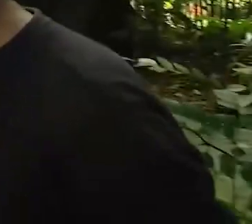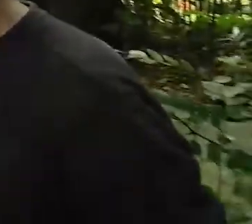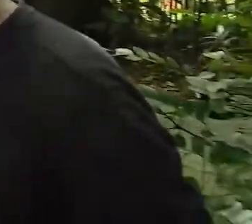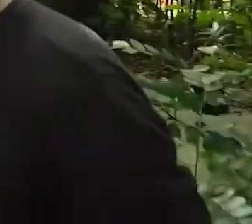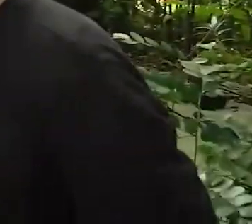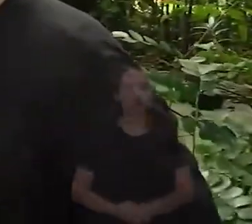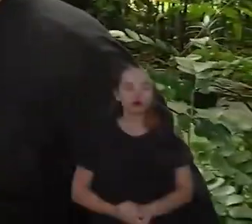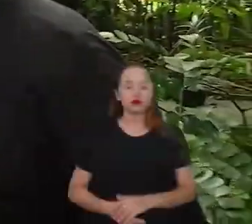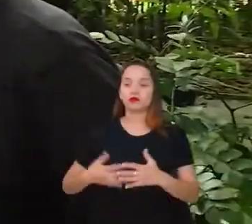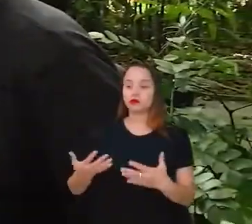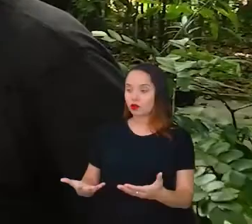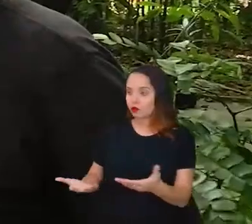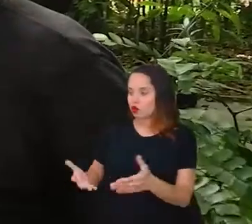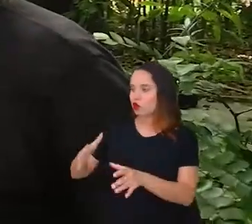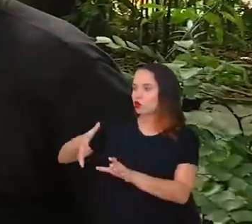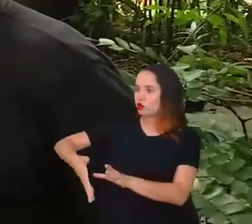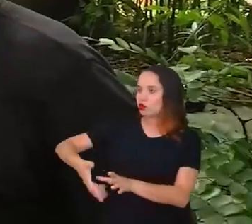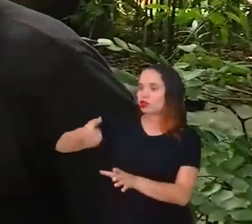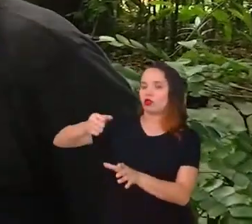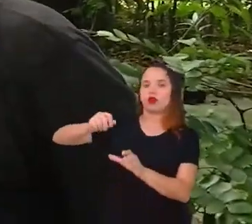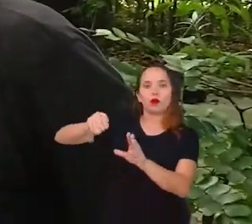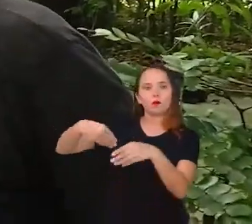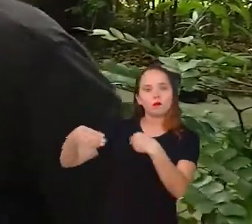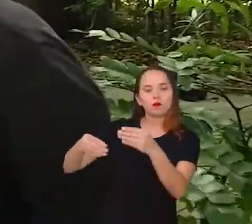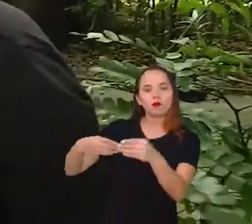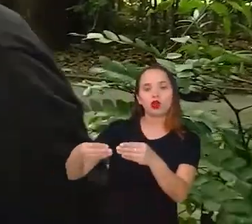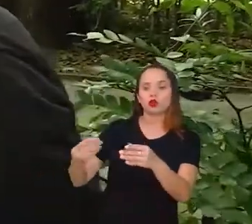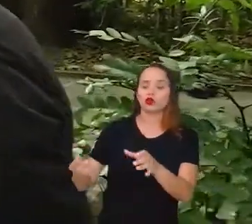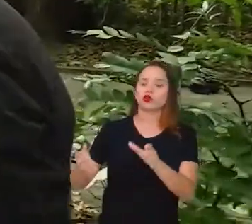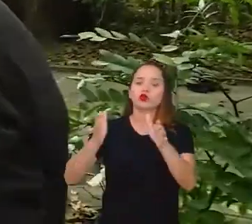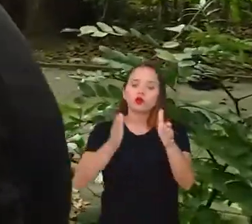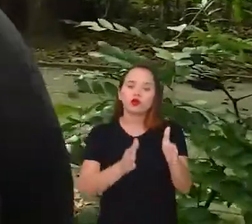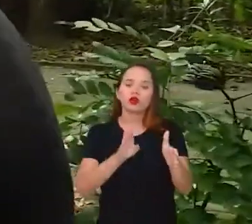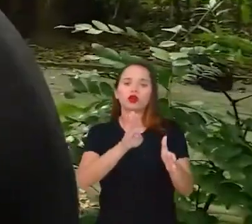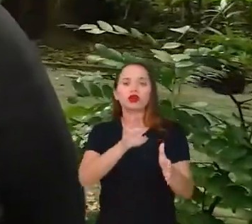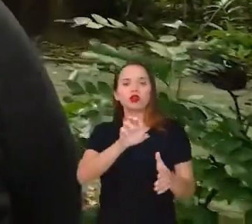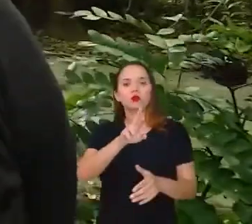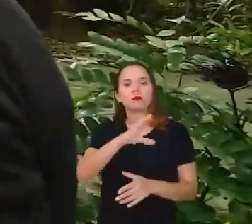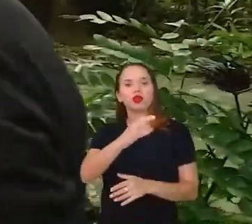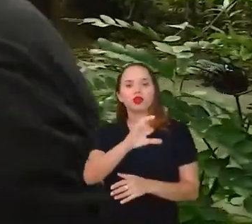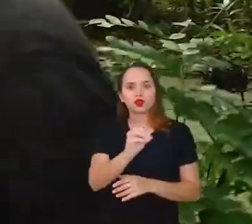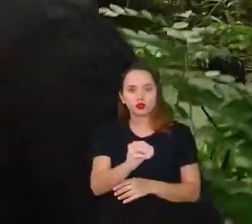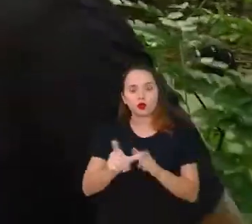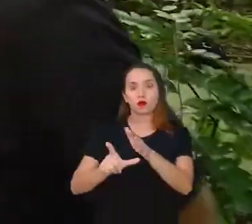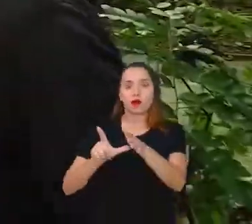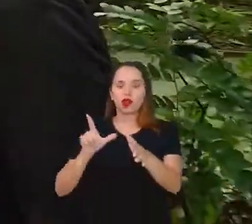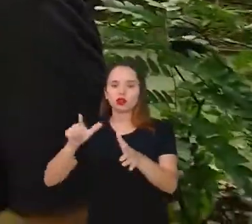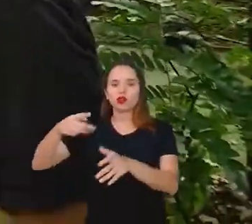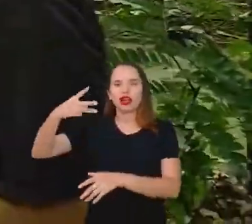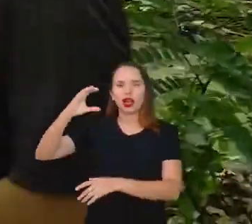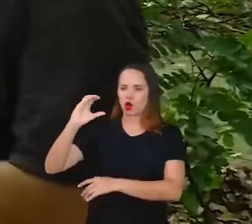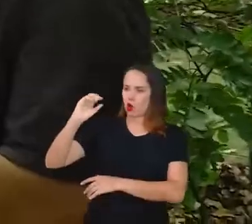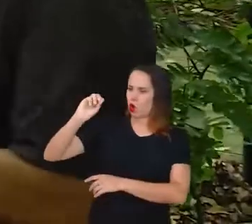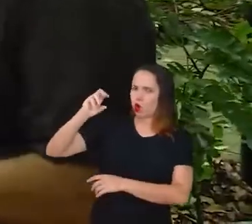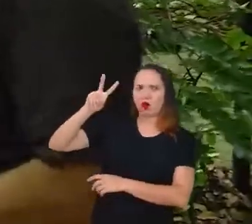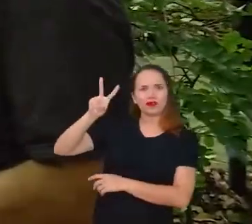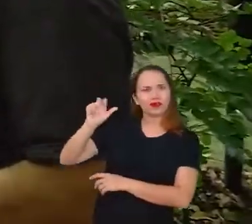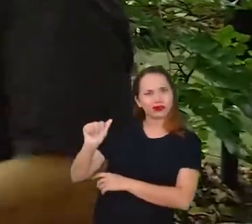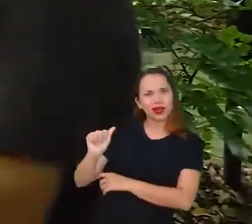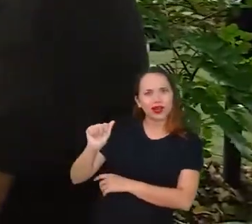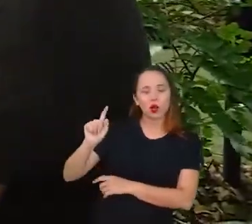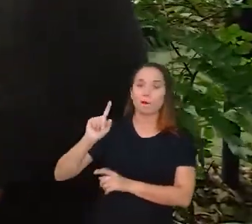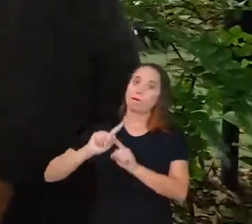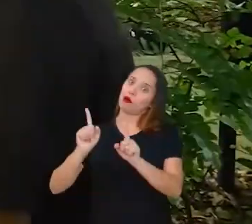Tiramos o plástico e vamos colocar esse bloco nesse berço. Antigamente chamava-se cova. Uma cova não é para botar a planta, é para botar quem já